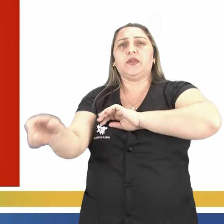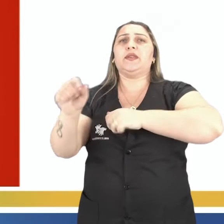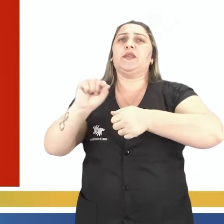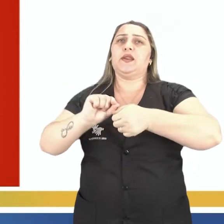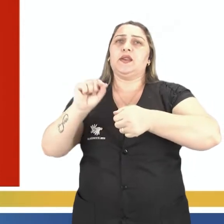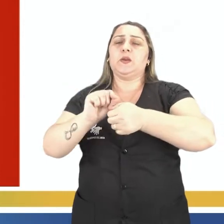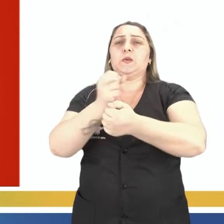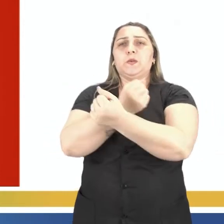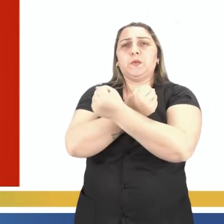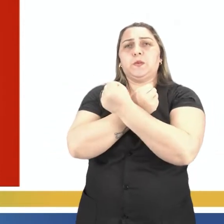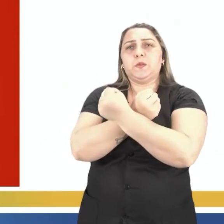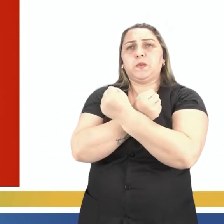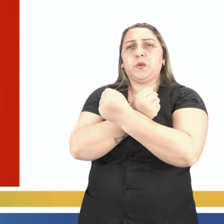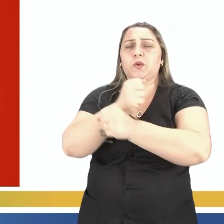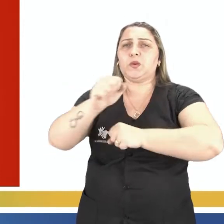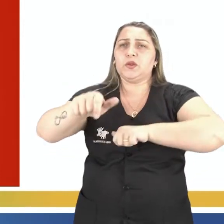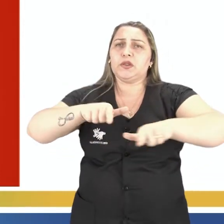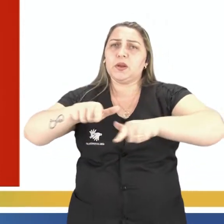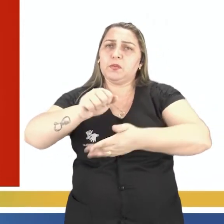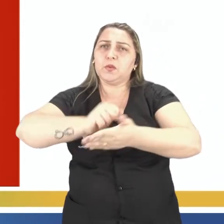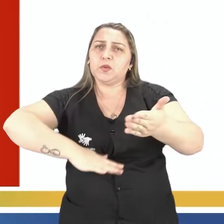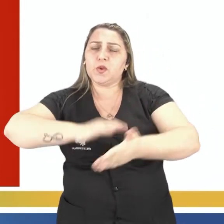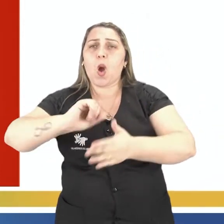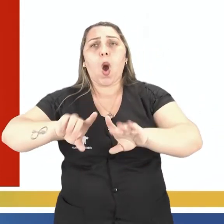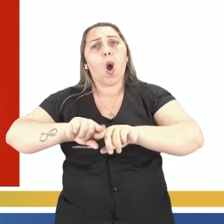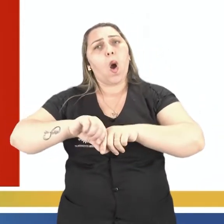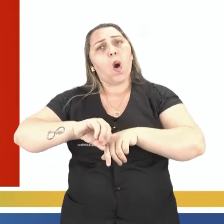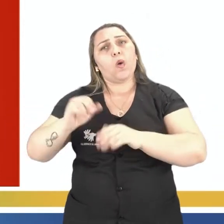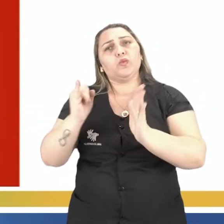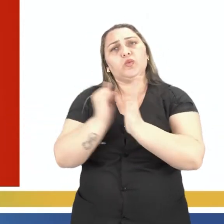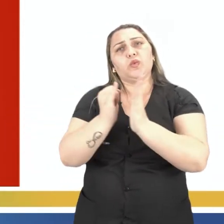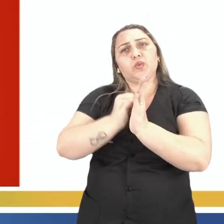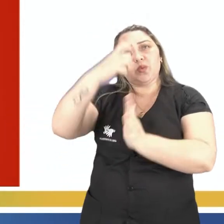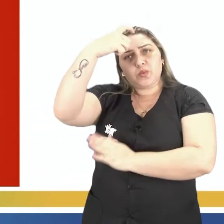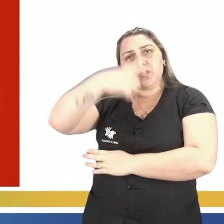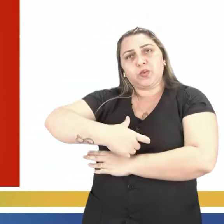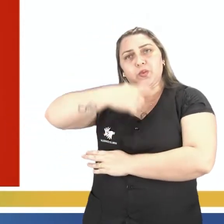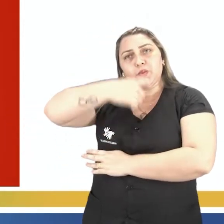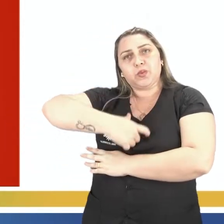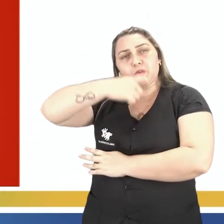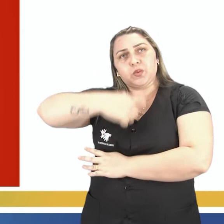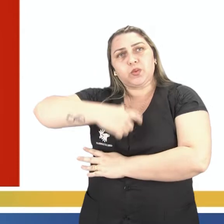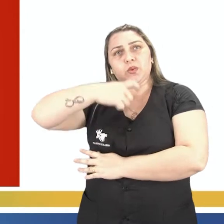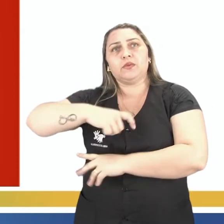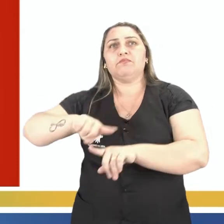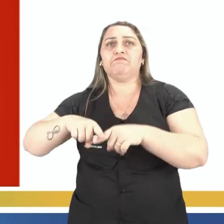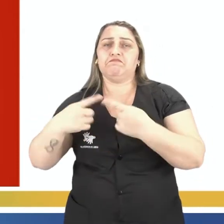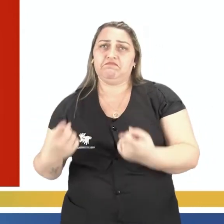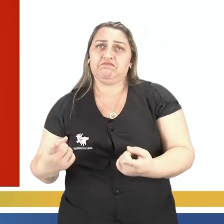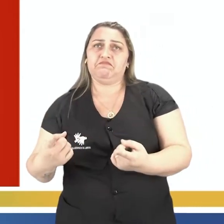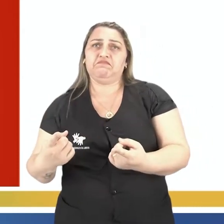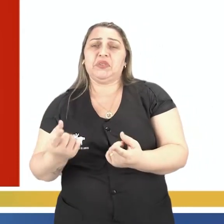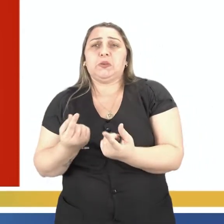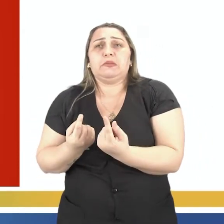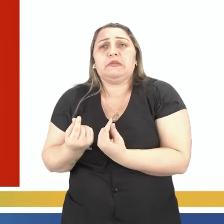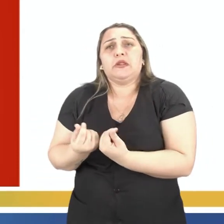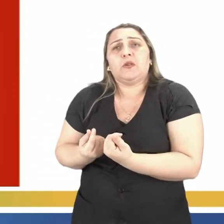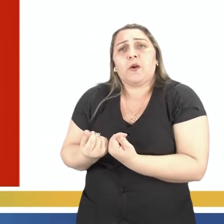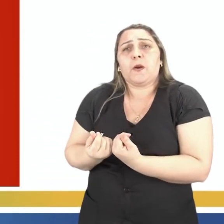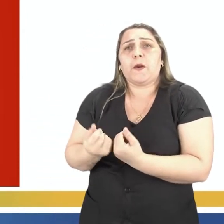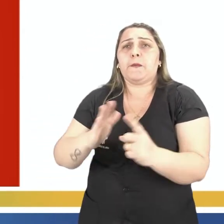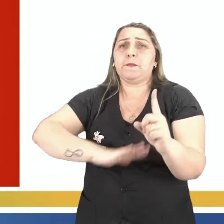tornando-se escravos de atividades ou instituições humanas devido a questões